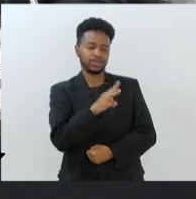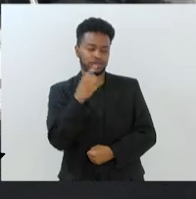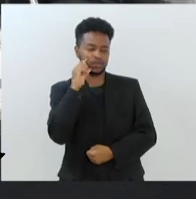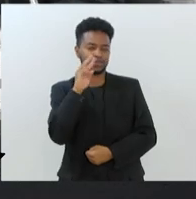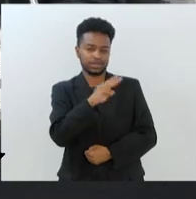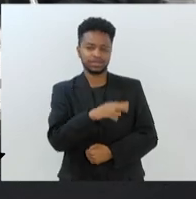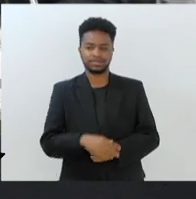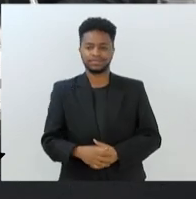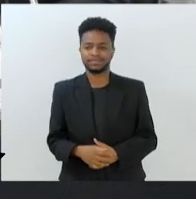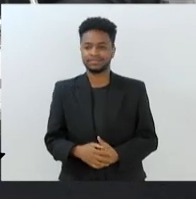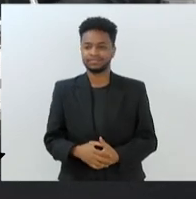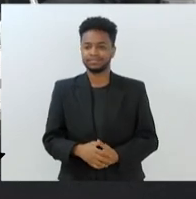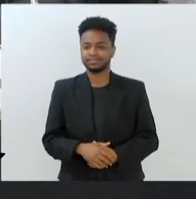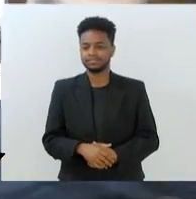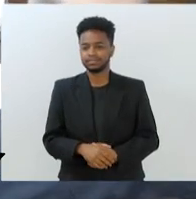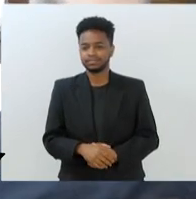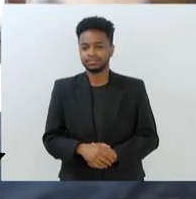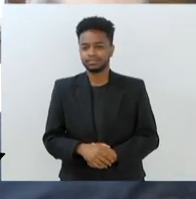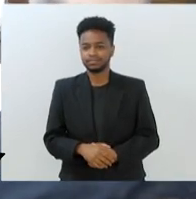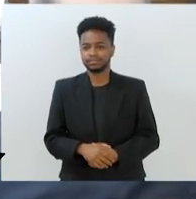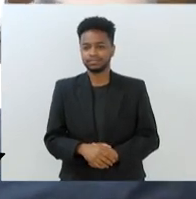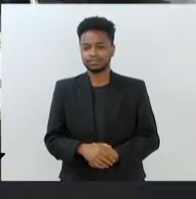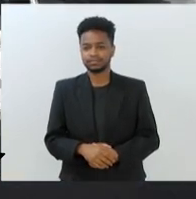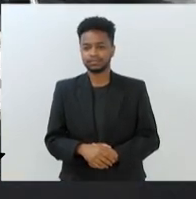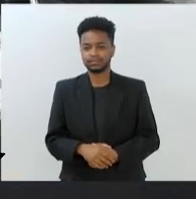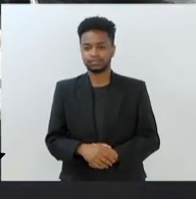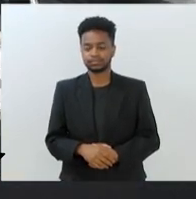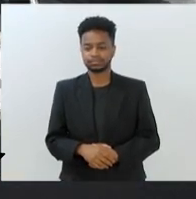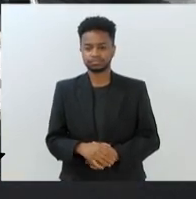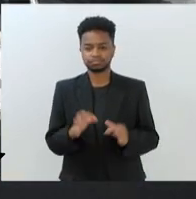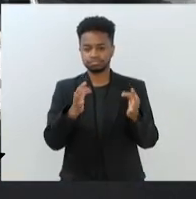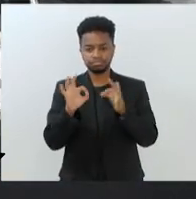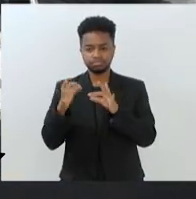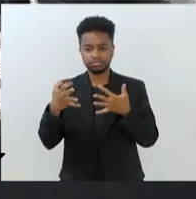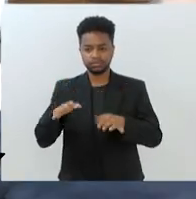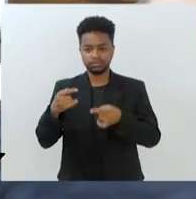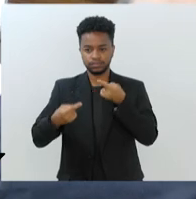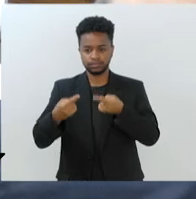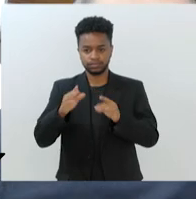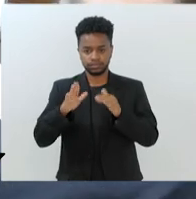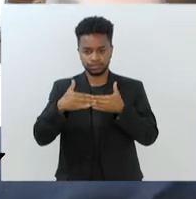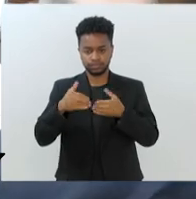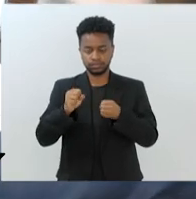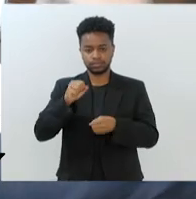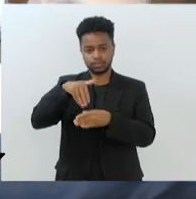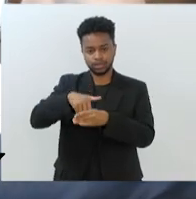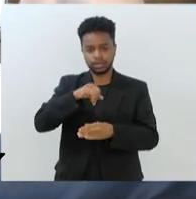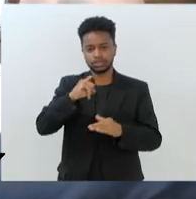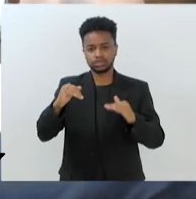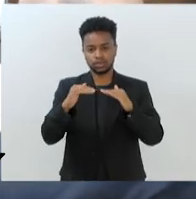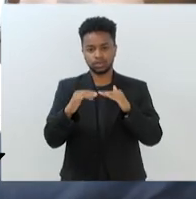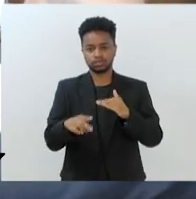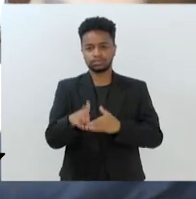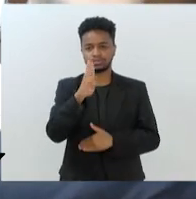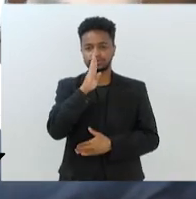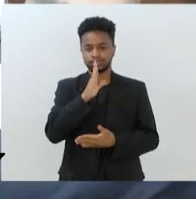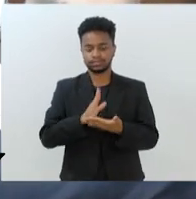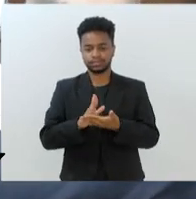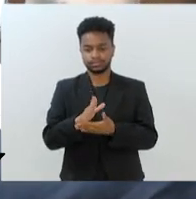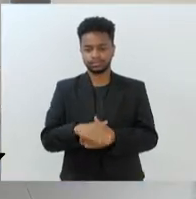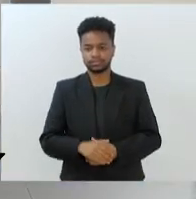que agradecer. Então, não havendo o que queira discutir, encerrada a discussão, em votação, senhores que aprovam, permaneçam como